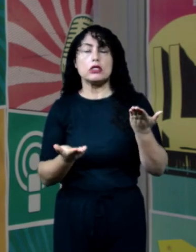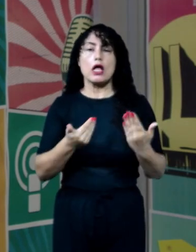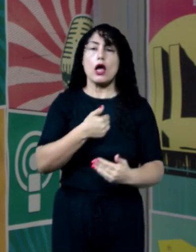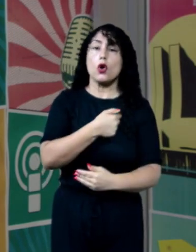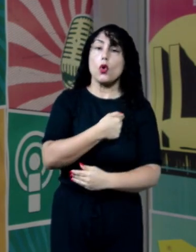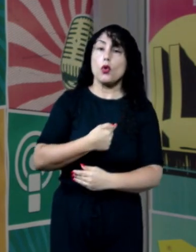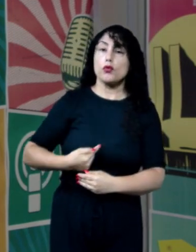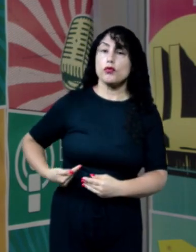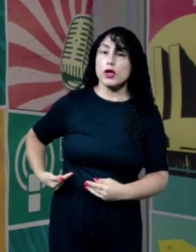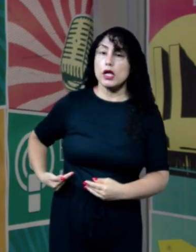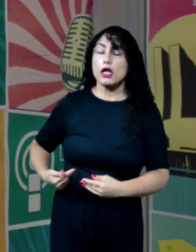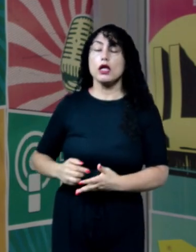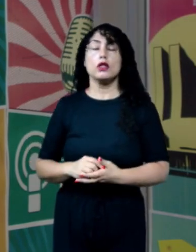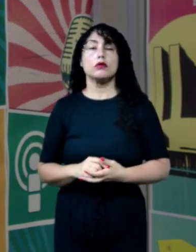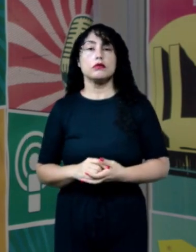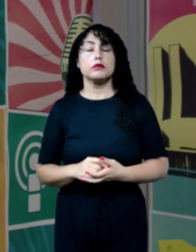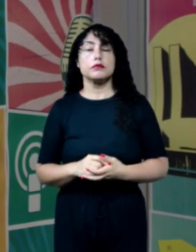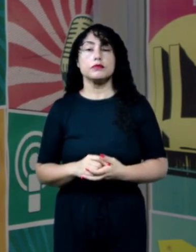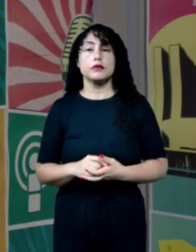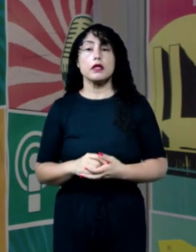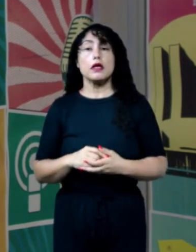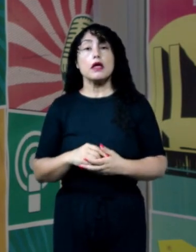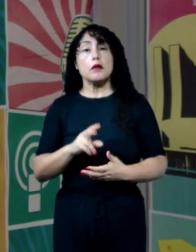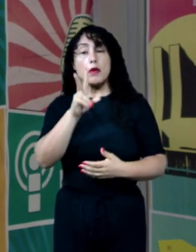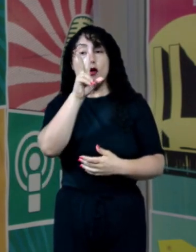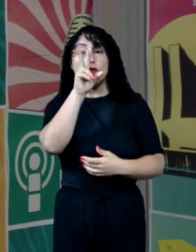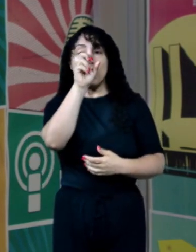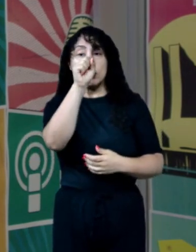governos, e até mesmo para fortalecer